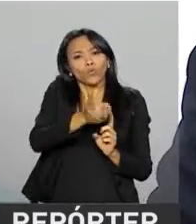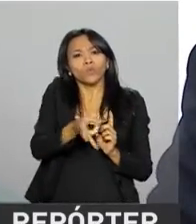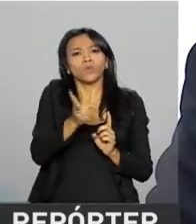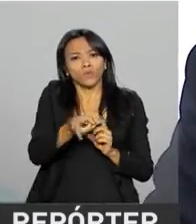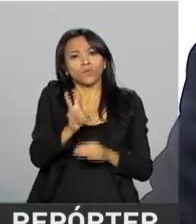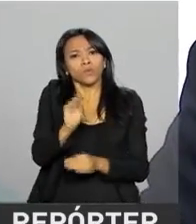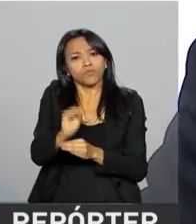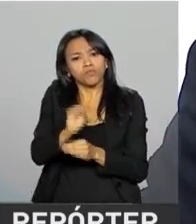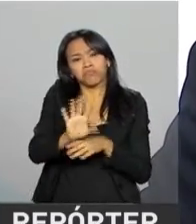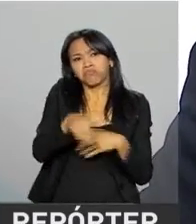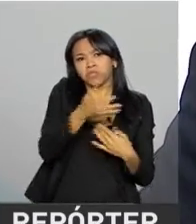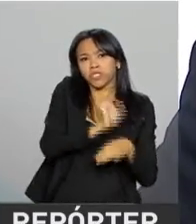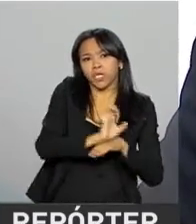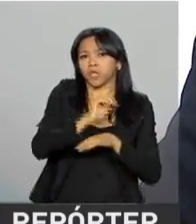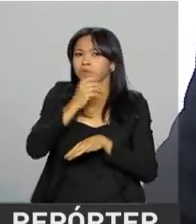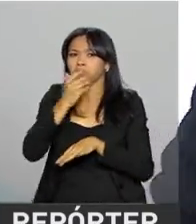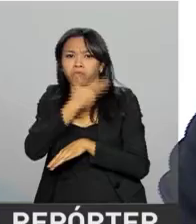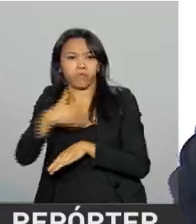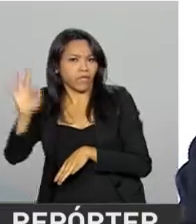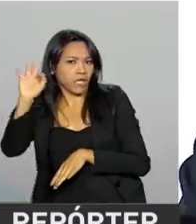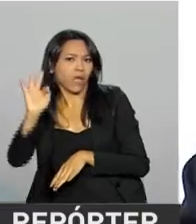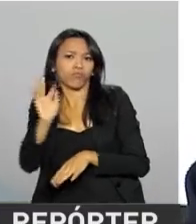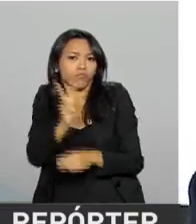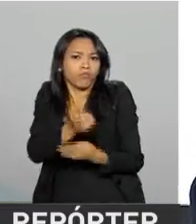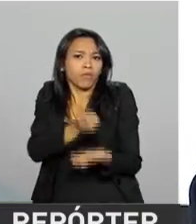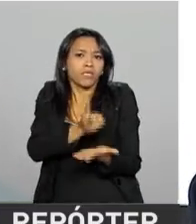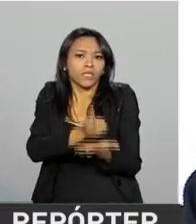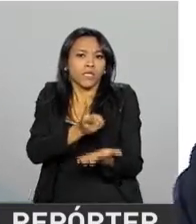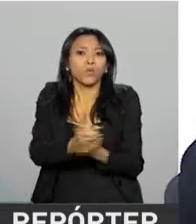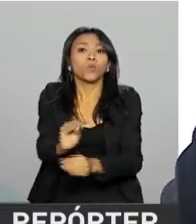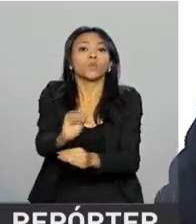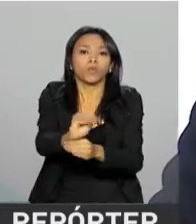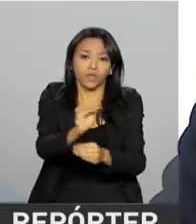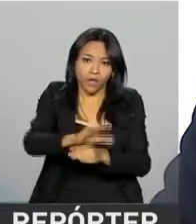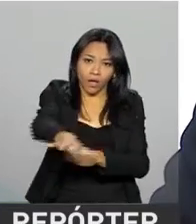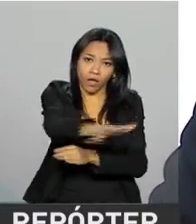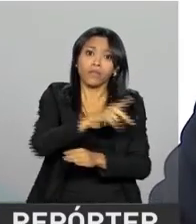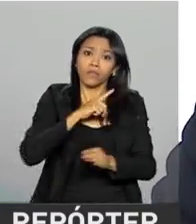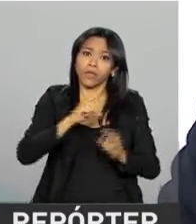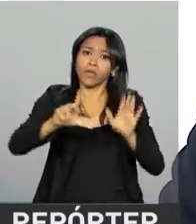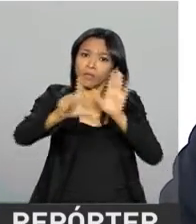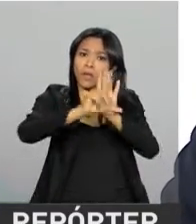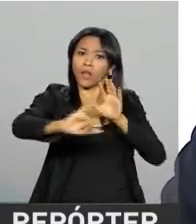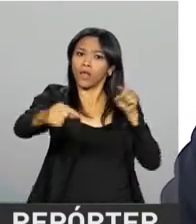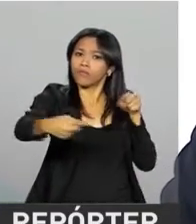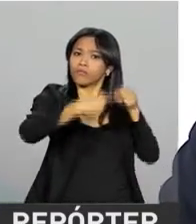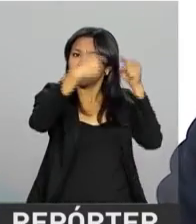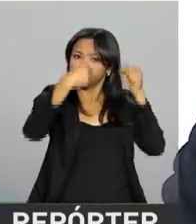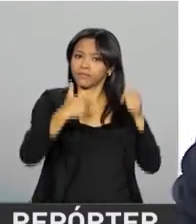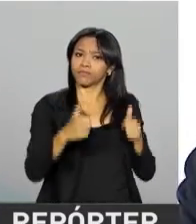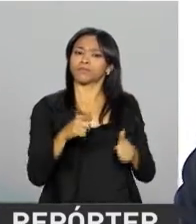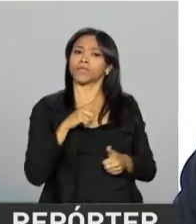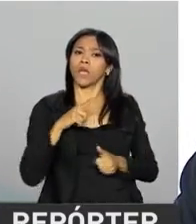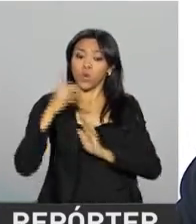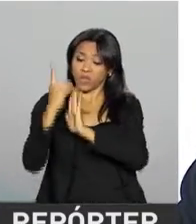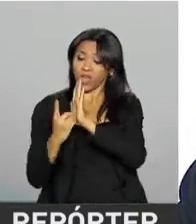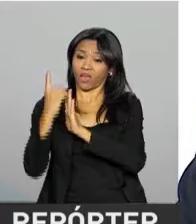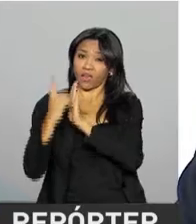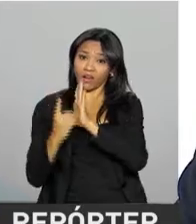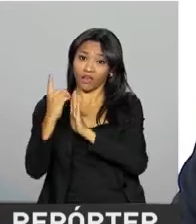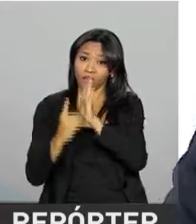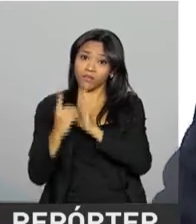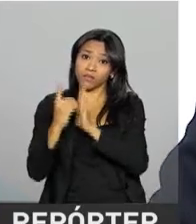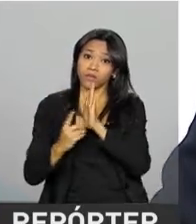seja ela estadual, seja ela federal. E tem legislação própria para isso. Esse decreto não tem poder para se